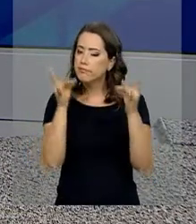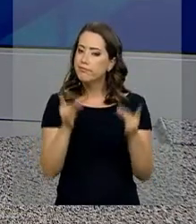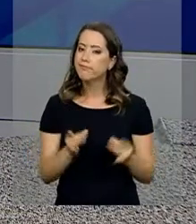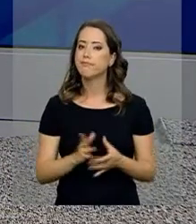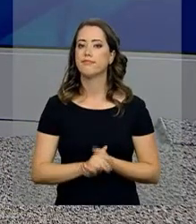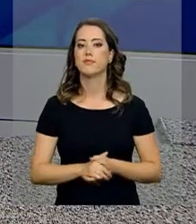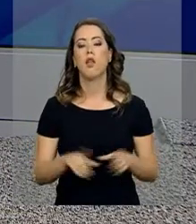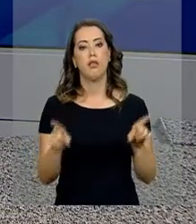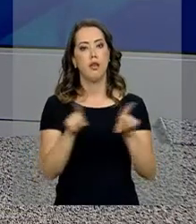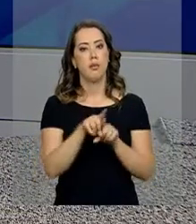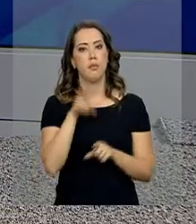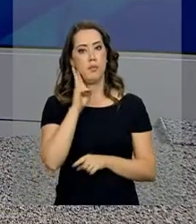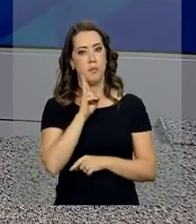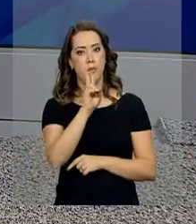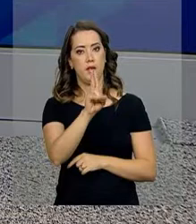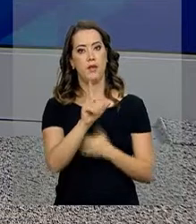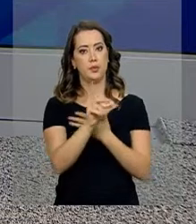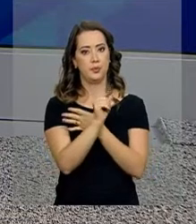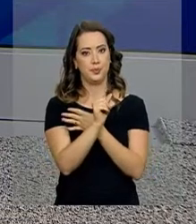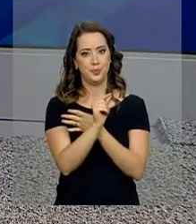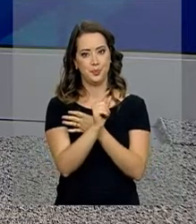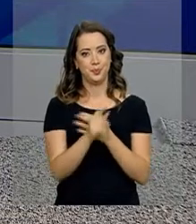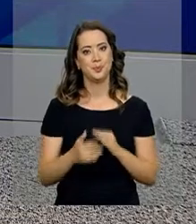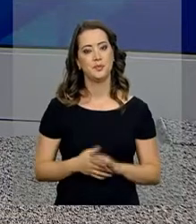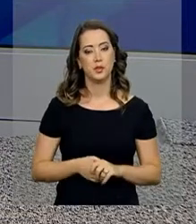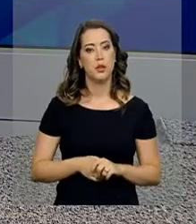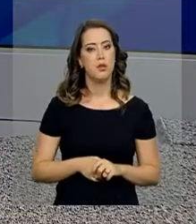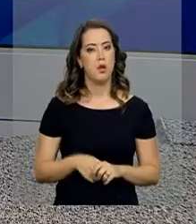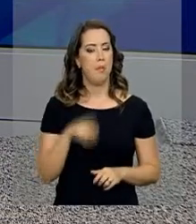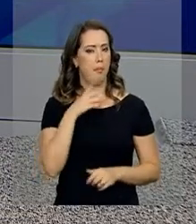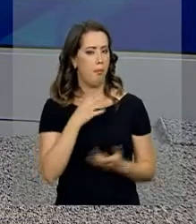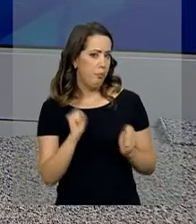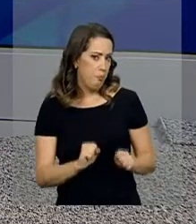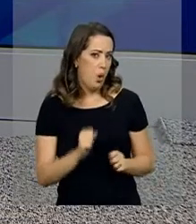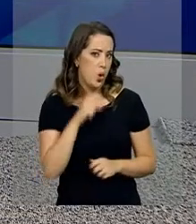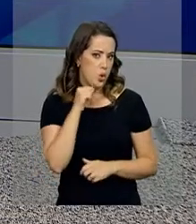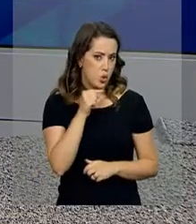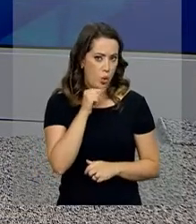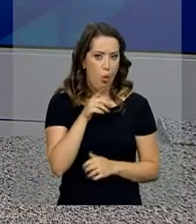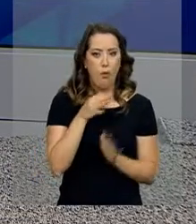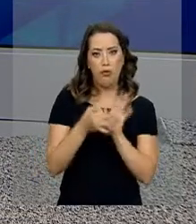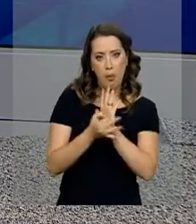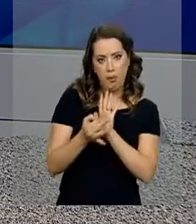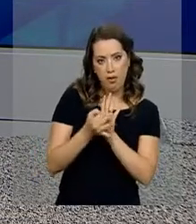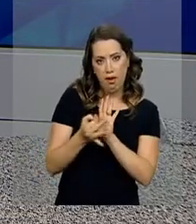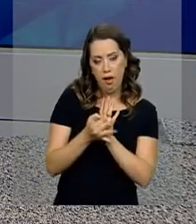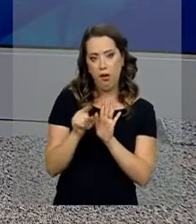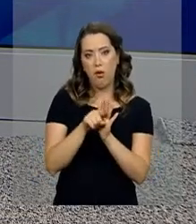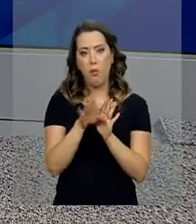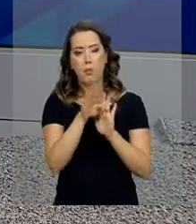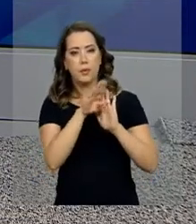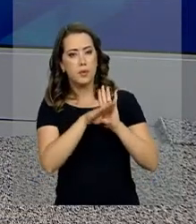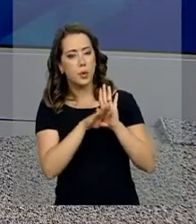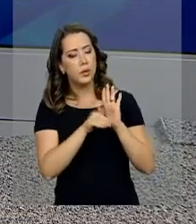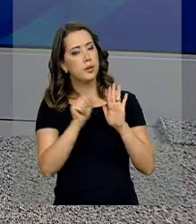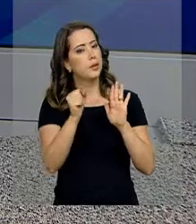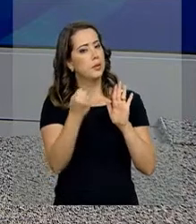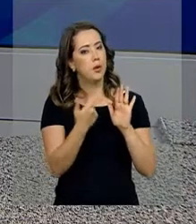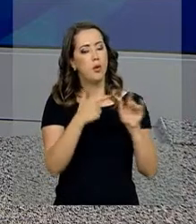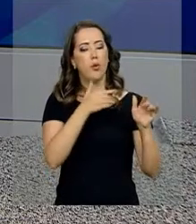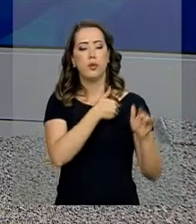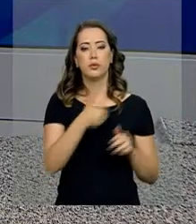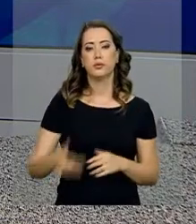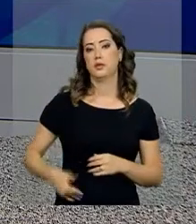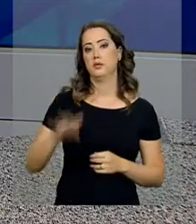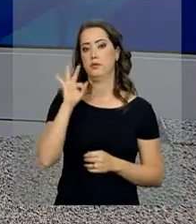YouTube. Acesse também o nosso perfil no Twitter. Você pode mandar suas sugestões de reportagens e dúvidas sobre programas e ações do Governo